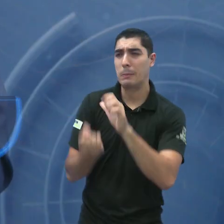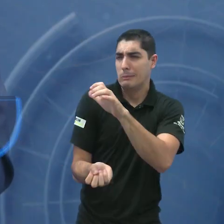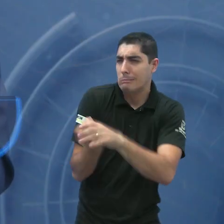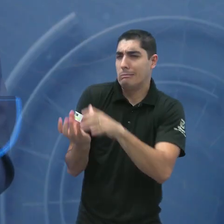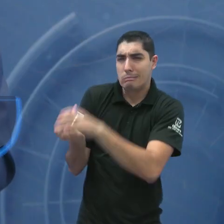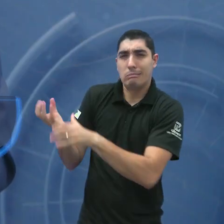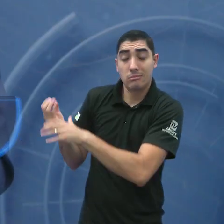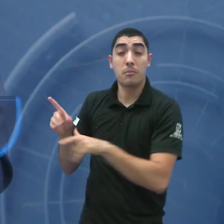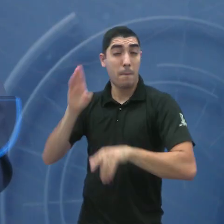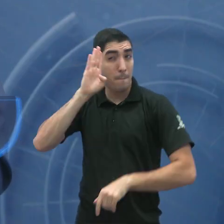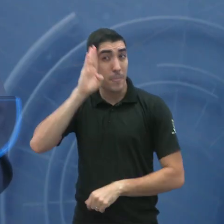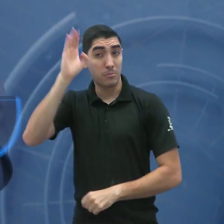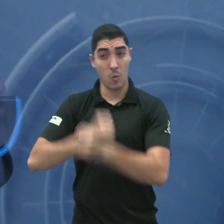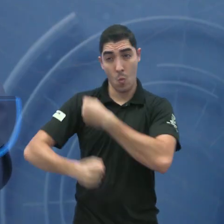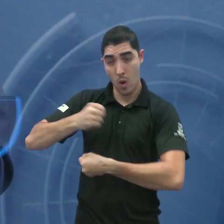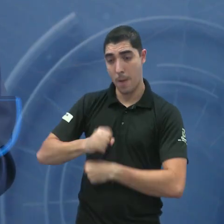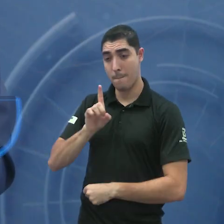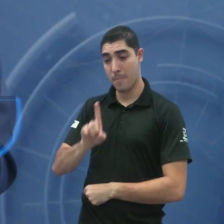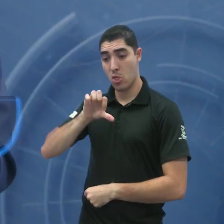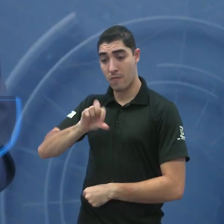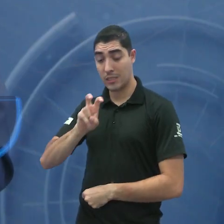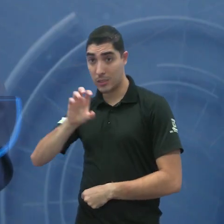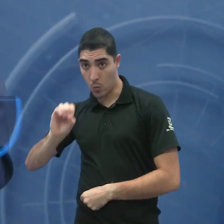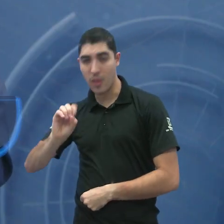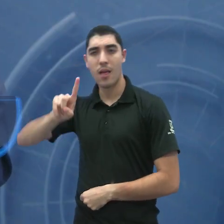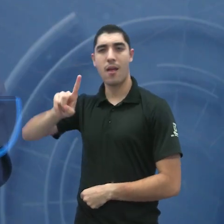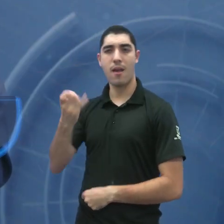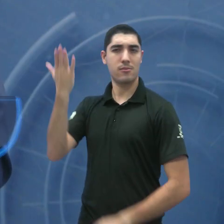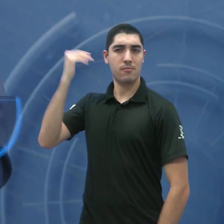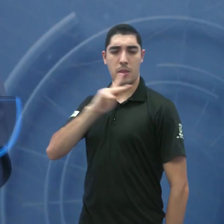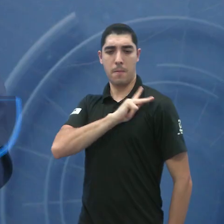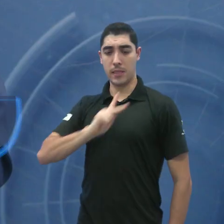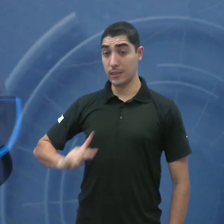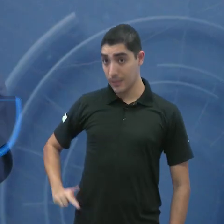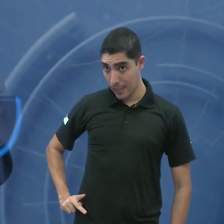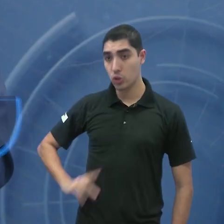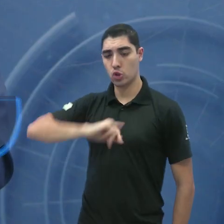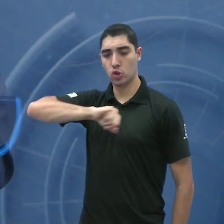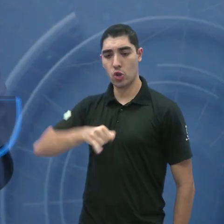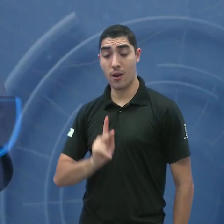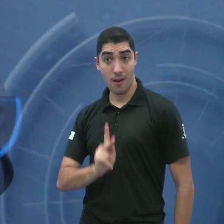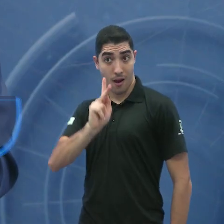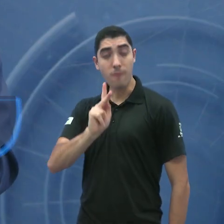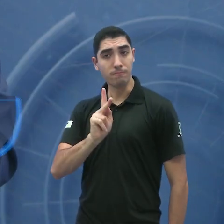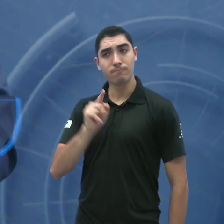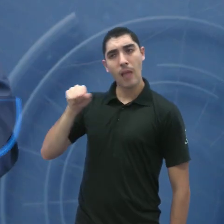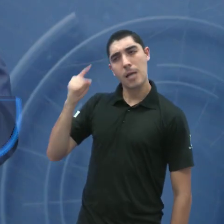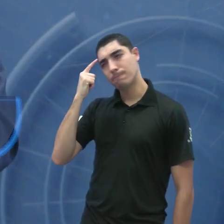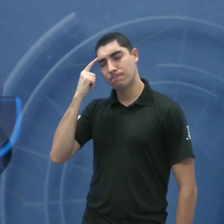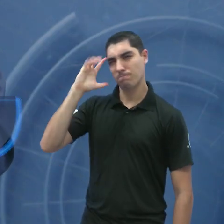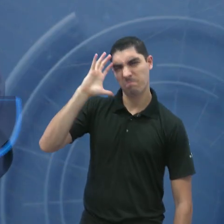nos anos de 1950, durante o governo Juscelino Kubitschek, o país apostou